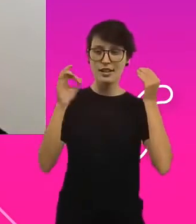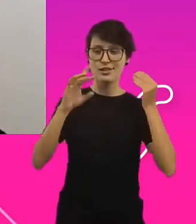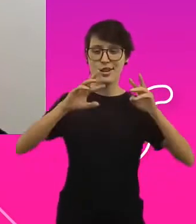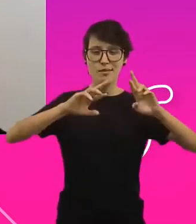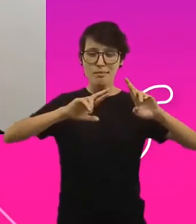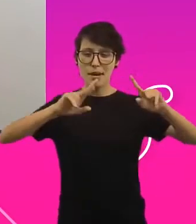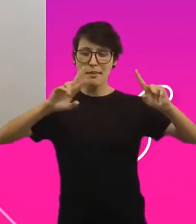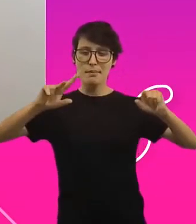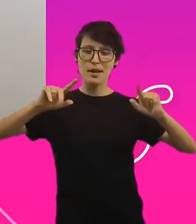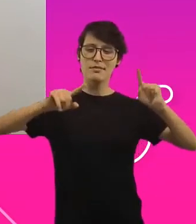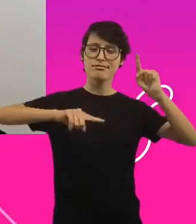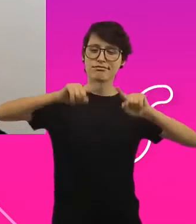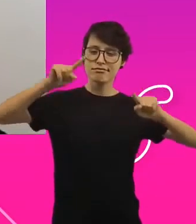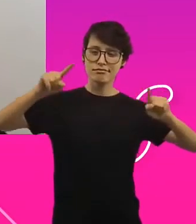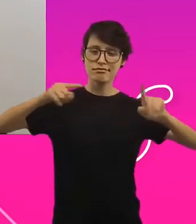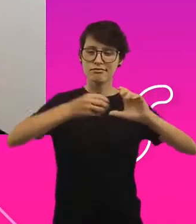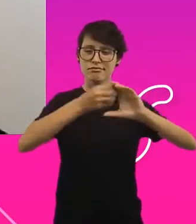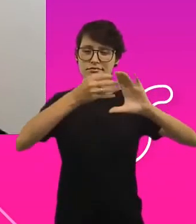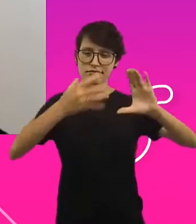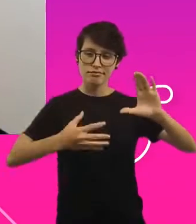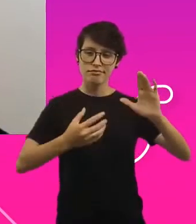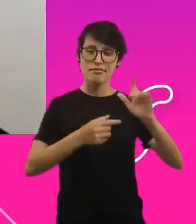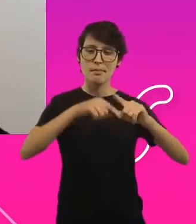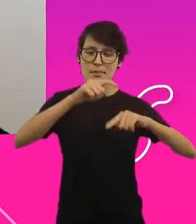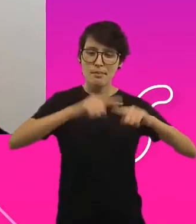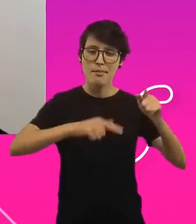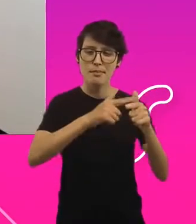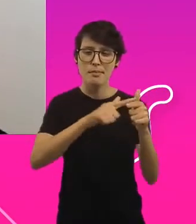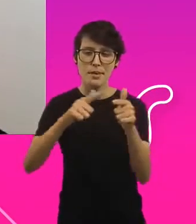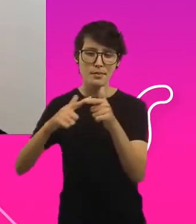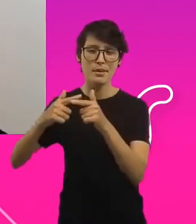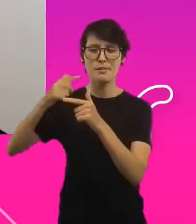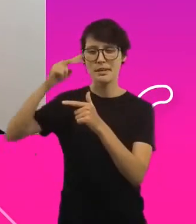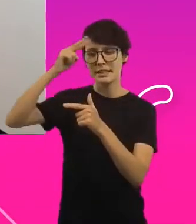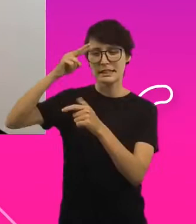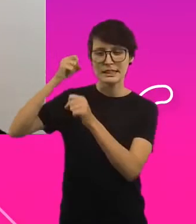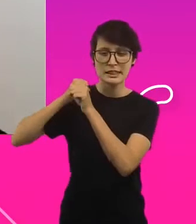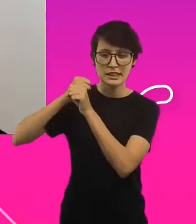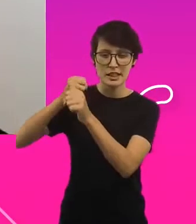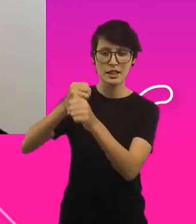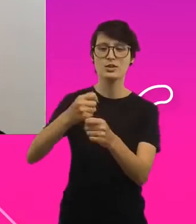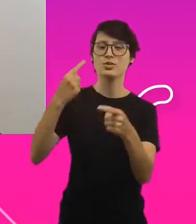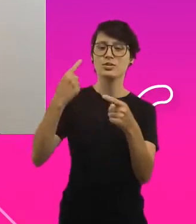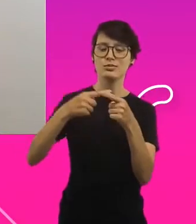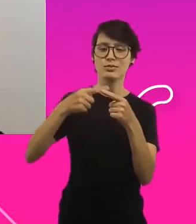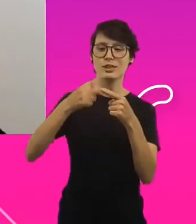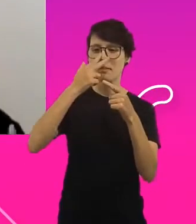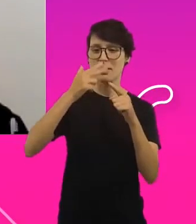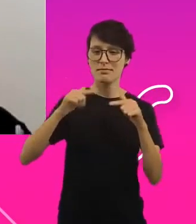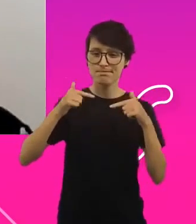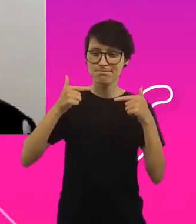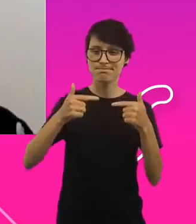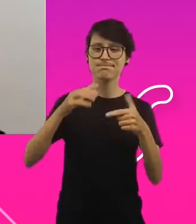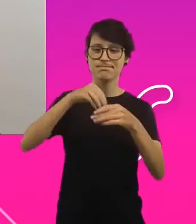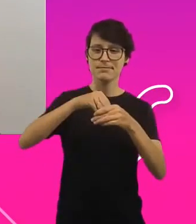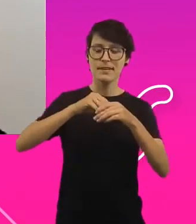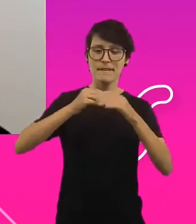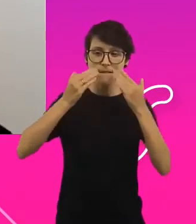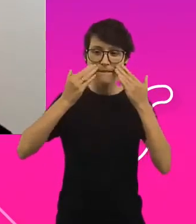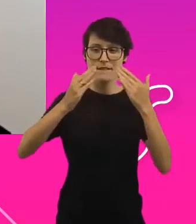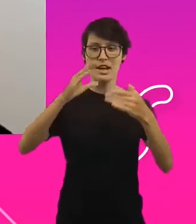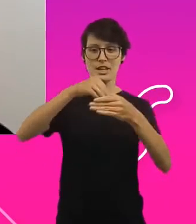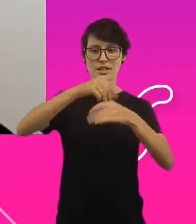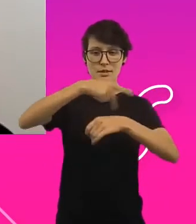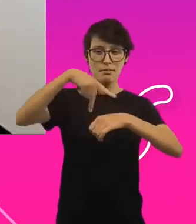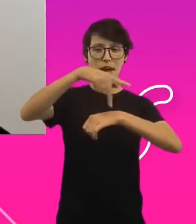que caracterizam a crise econômica experimentada nos últimos anos, porque a exclusão produtiva enfrentada no país também possui aspectos